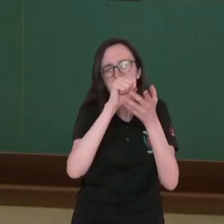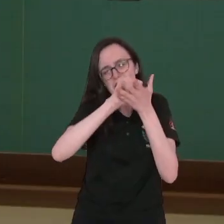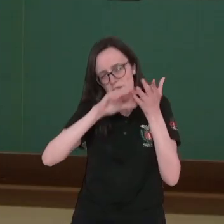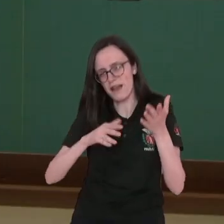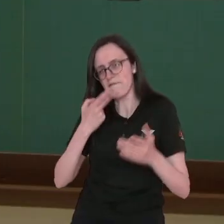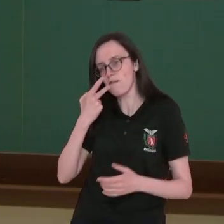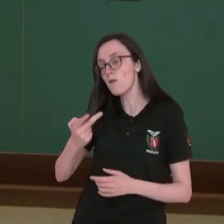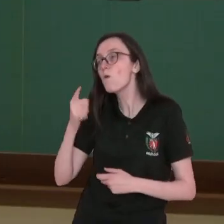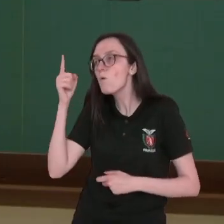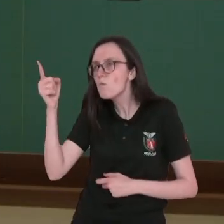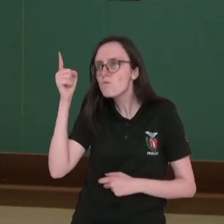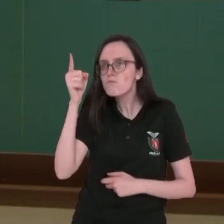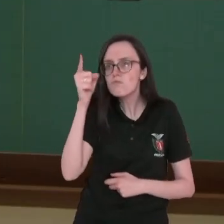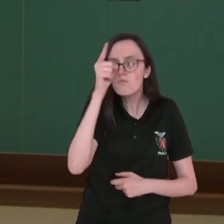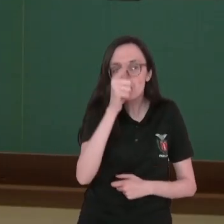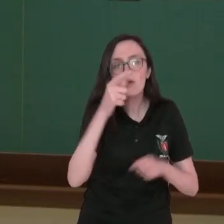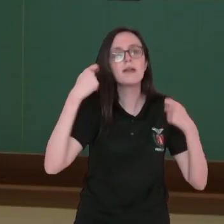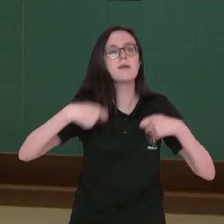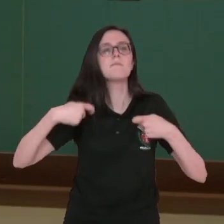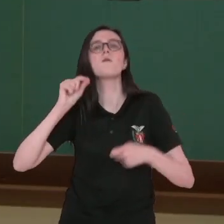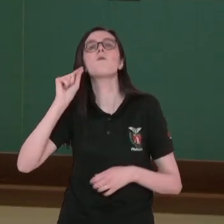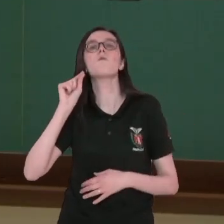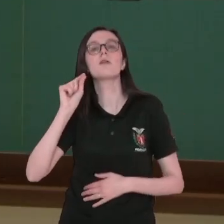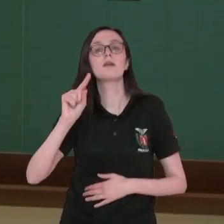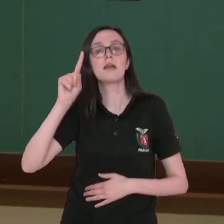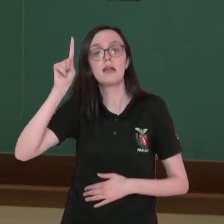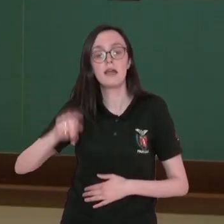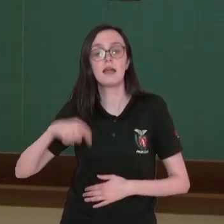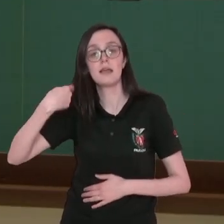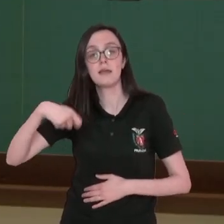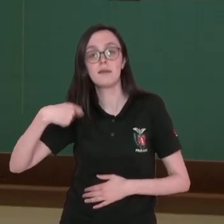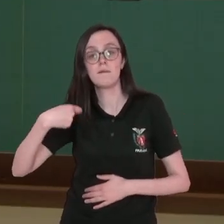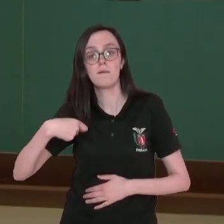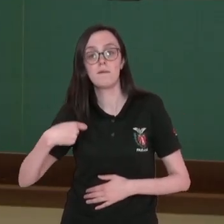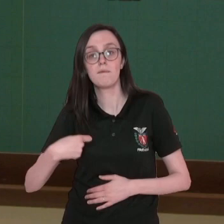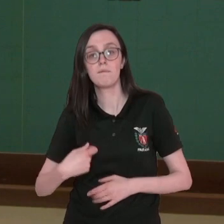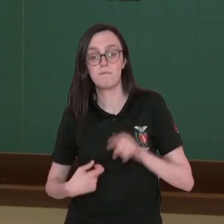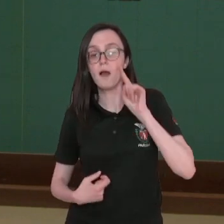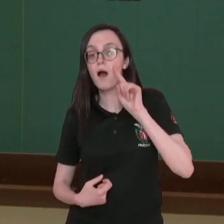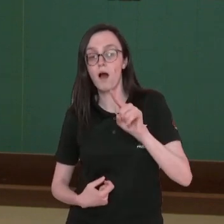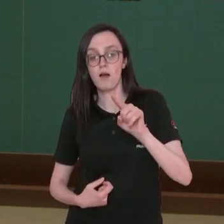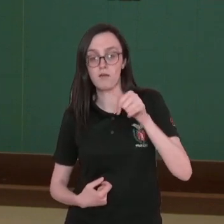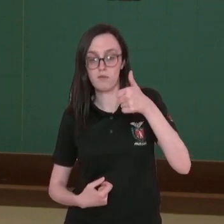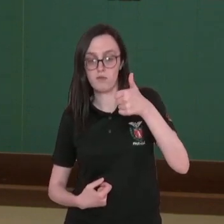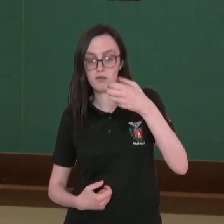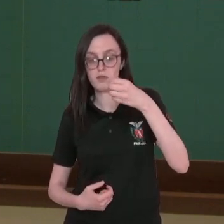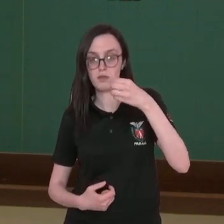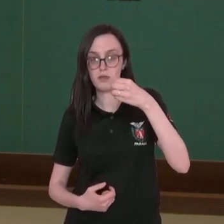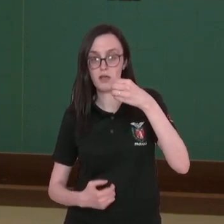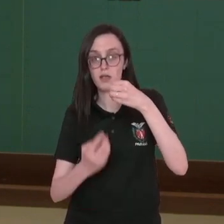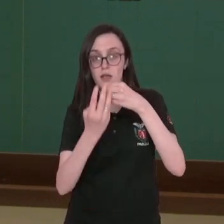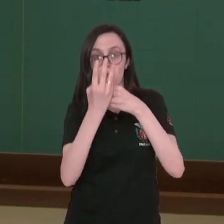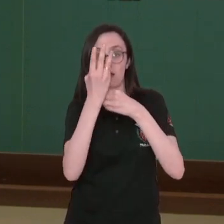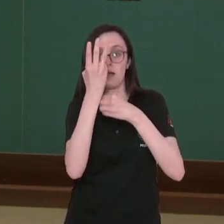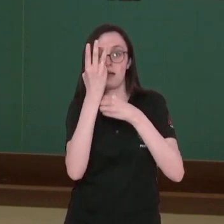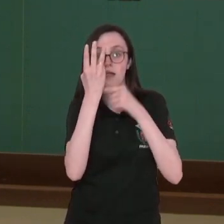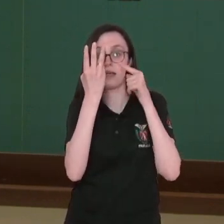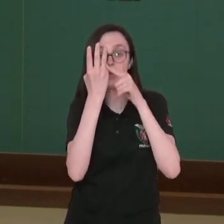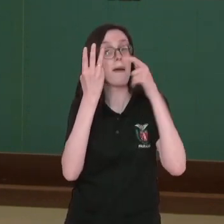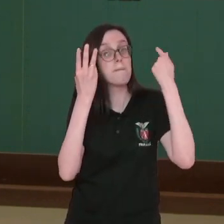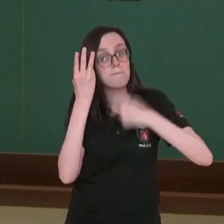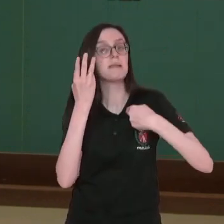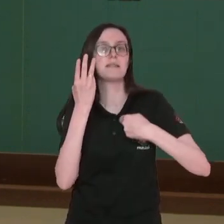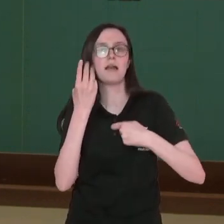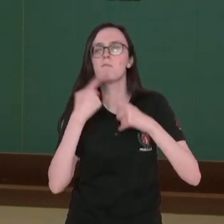Então, você vai adicionar 3 casas decimais, 3 vezes no expoente da potência de base 10. Tá?